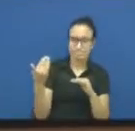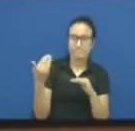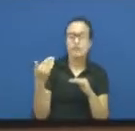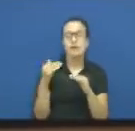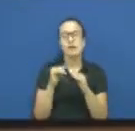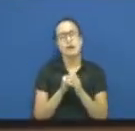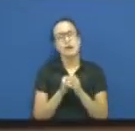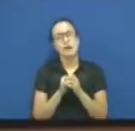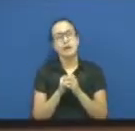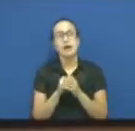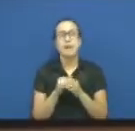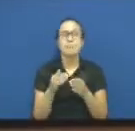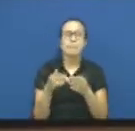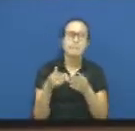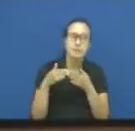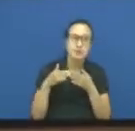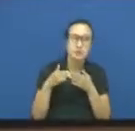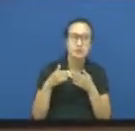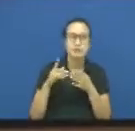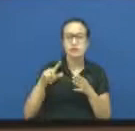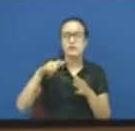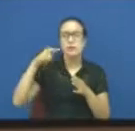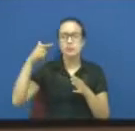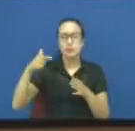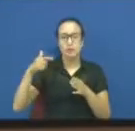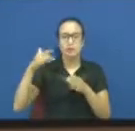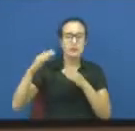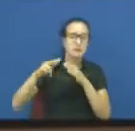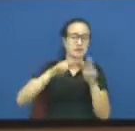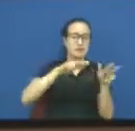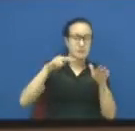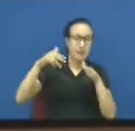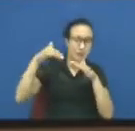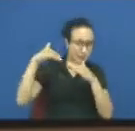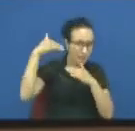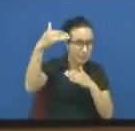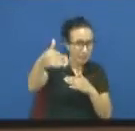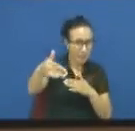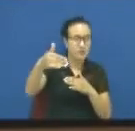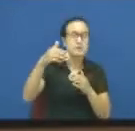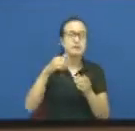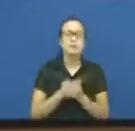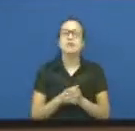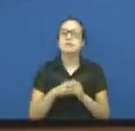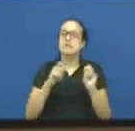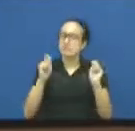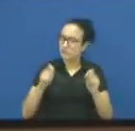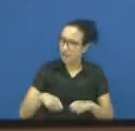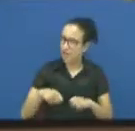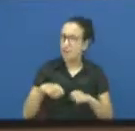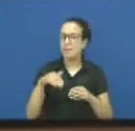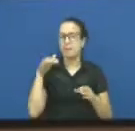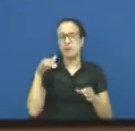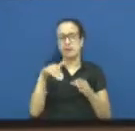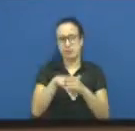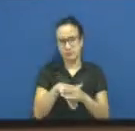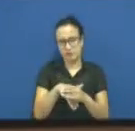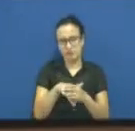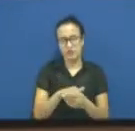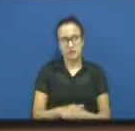do expediente de adiar a votação para a próxima semana, sem prejuízo da publicação da